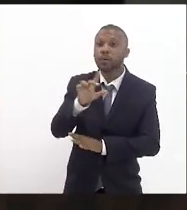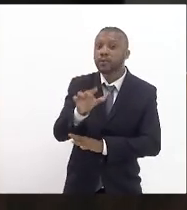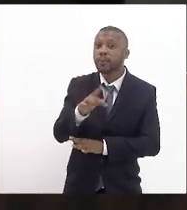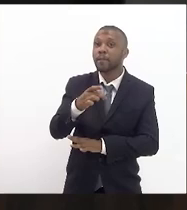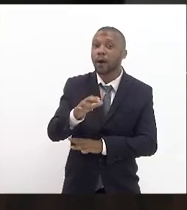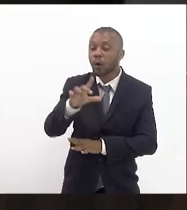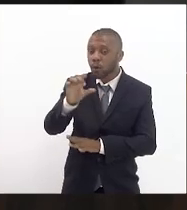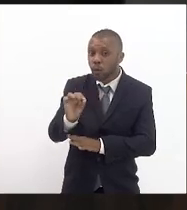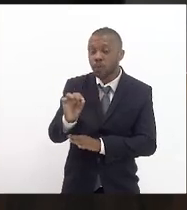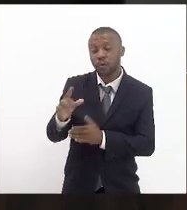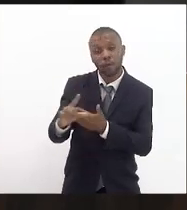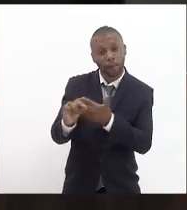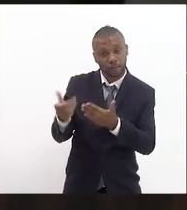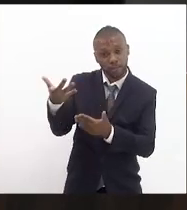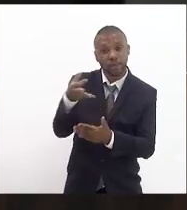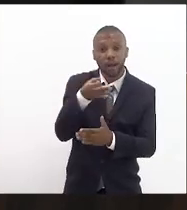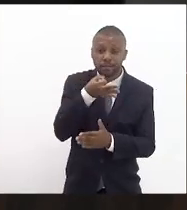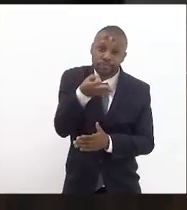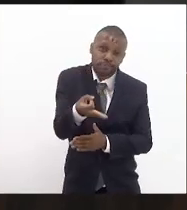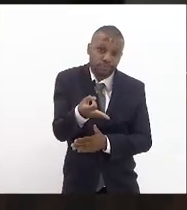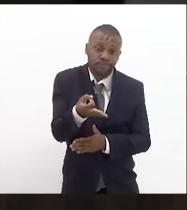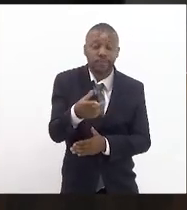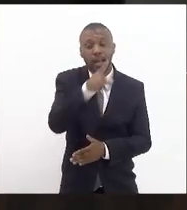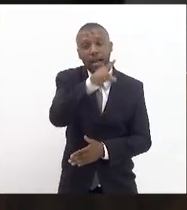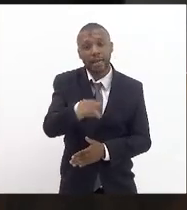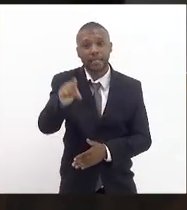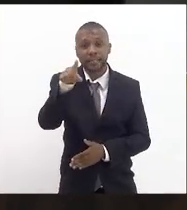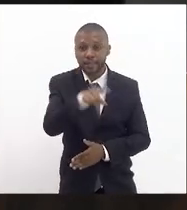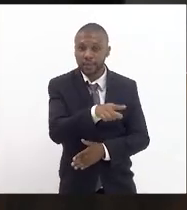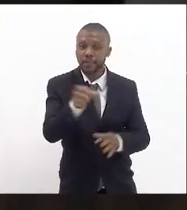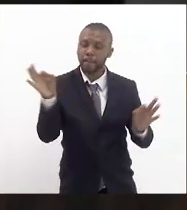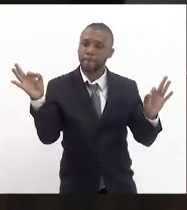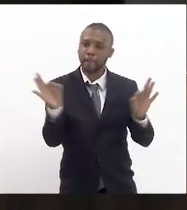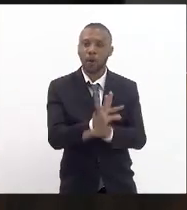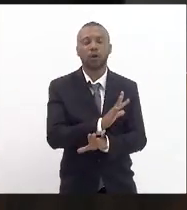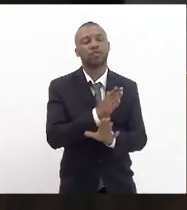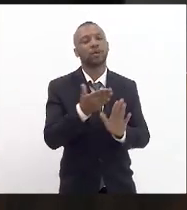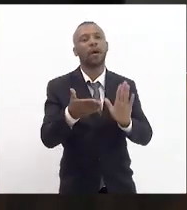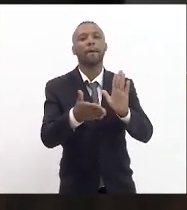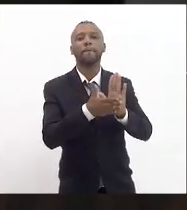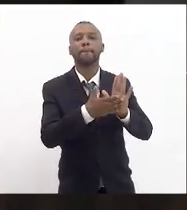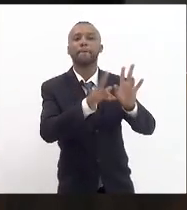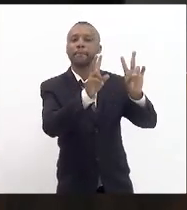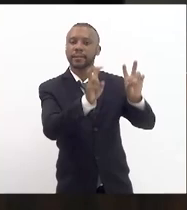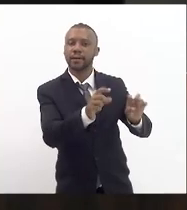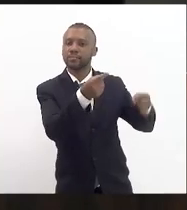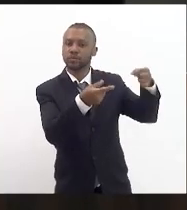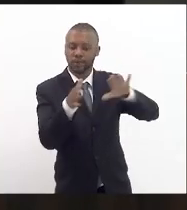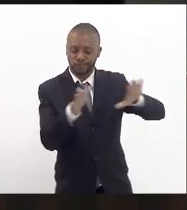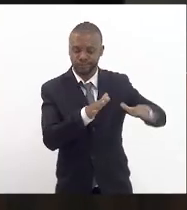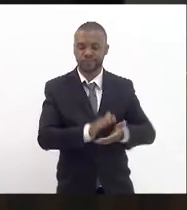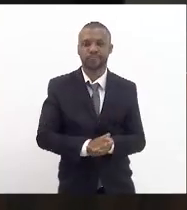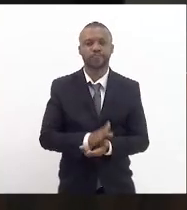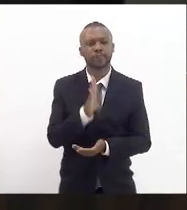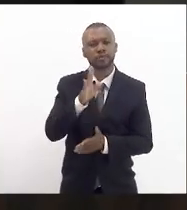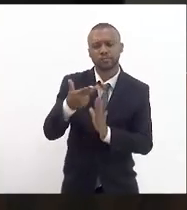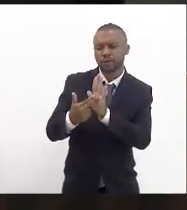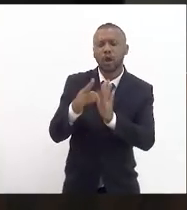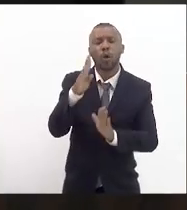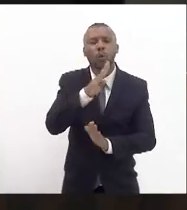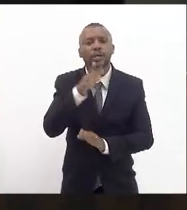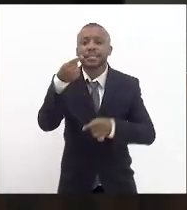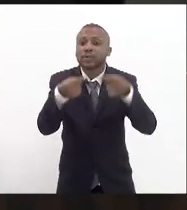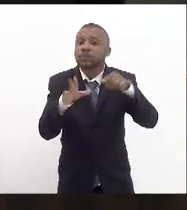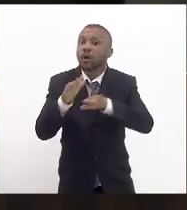como o próprio autor já colocou, está retirado definitivamente de pauta. Em regime de urgência, em votação e